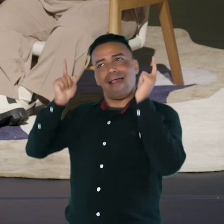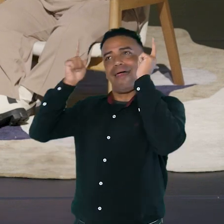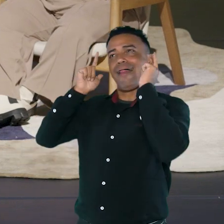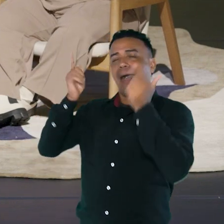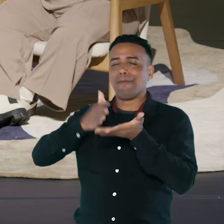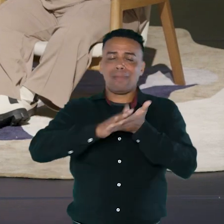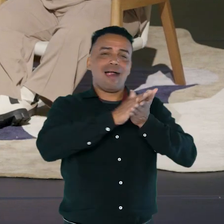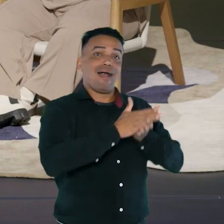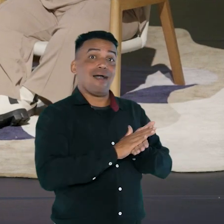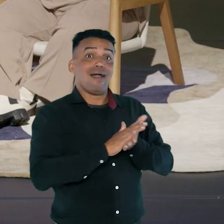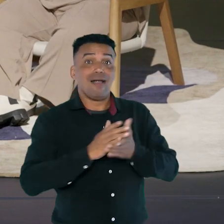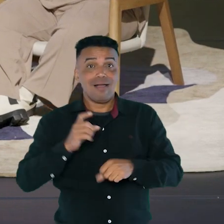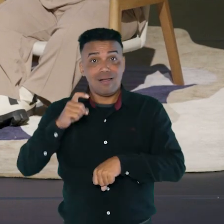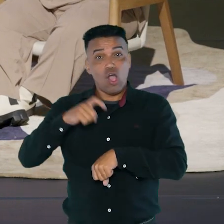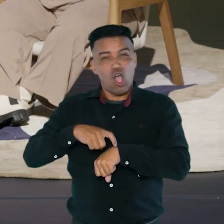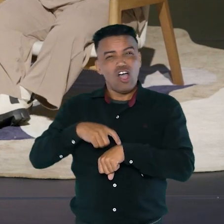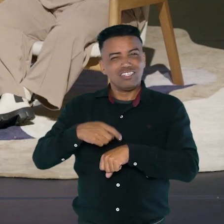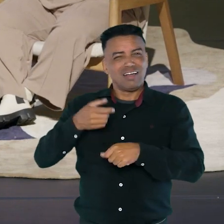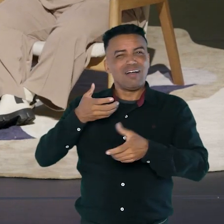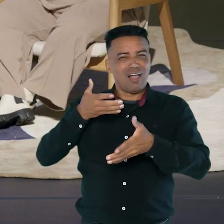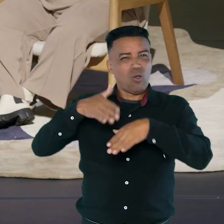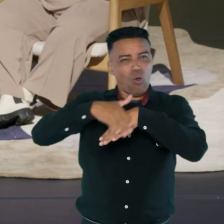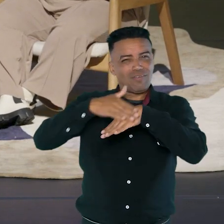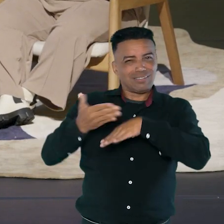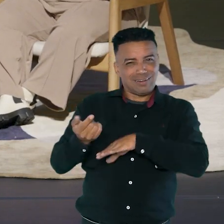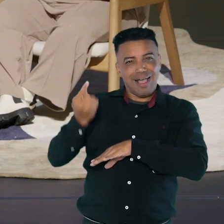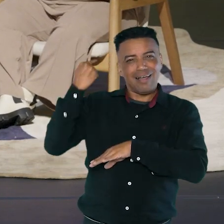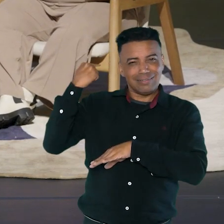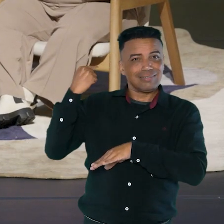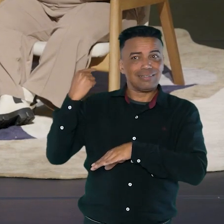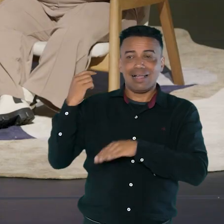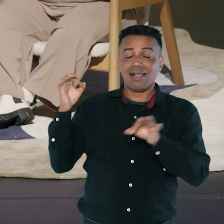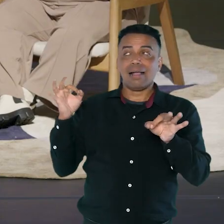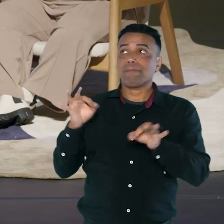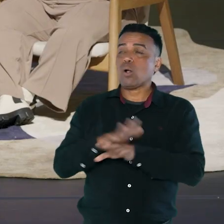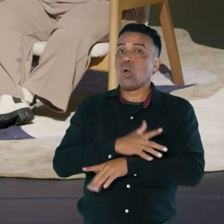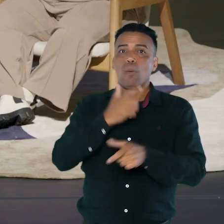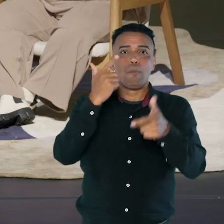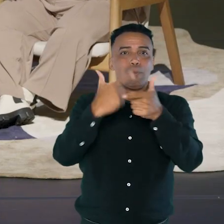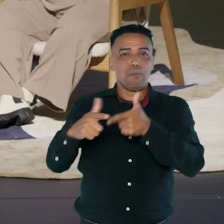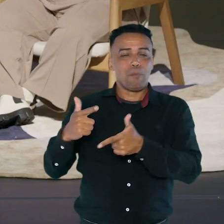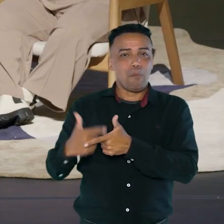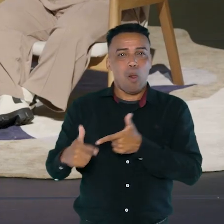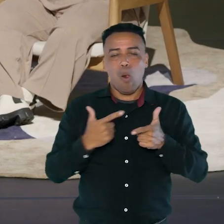pagode e naquela hora, a gente estava falando sobre isso, né? Naquela hora não tem mais nada, mano.